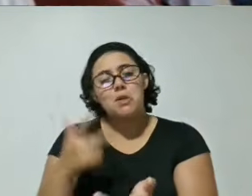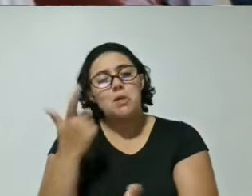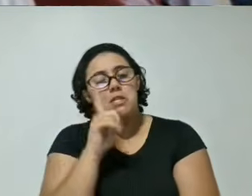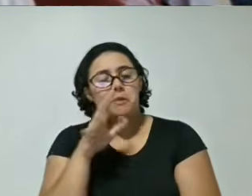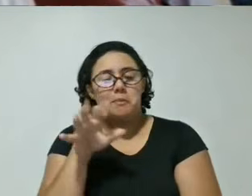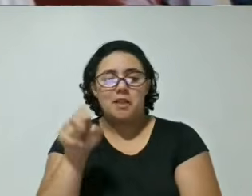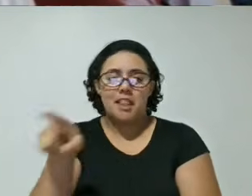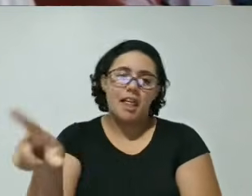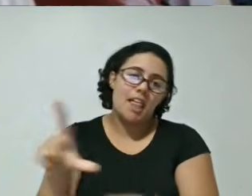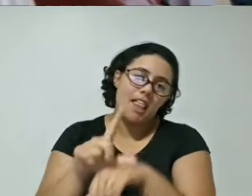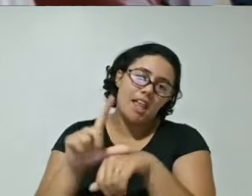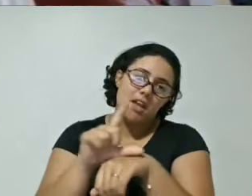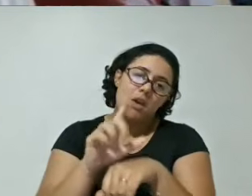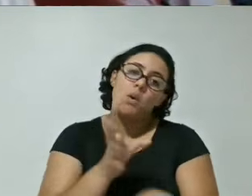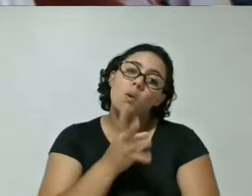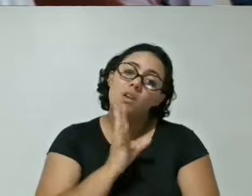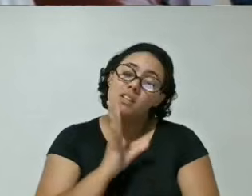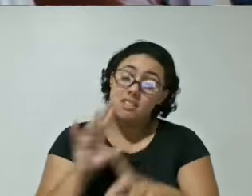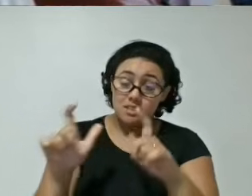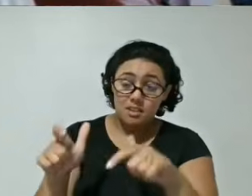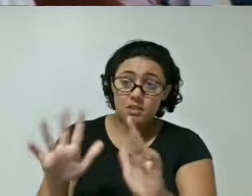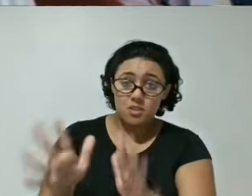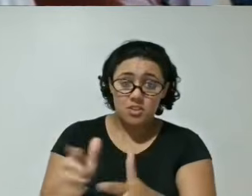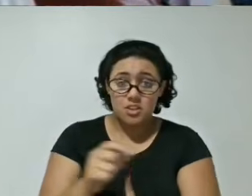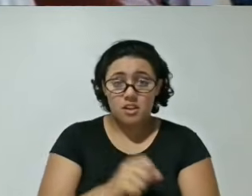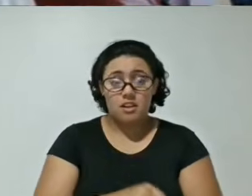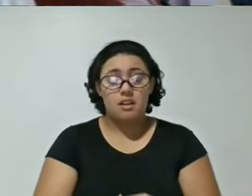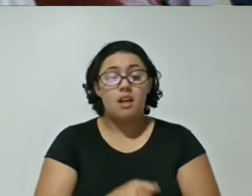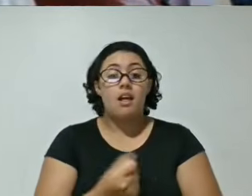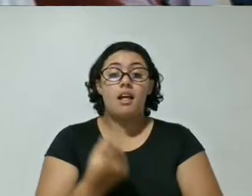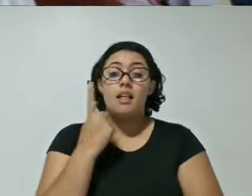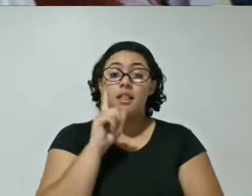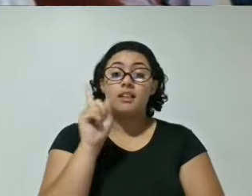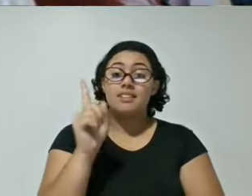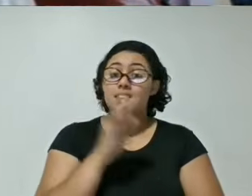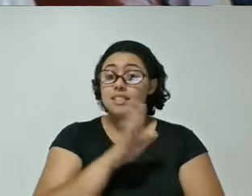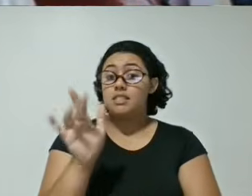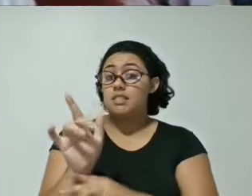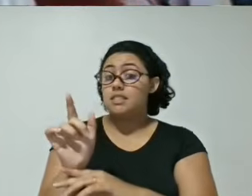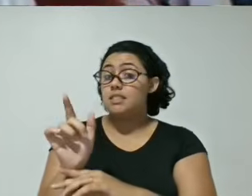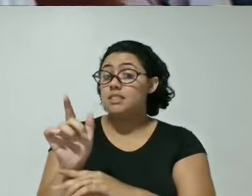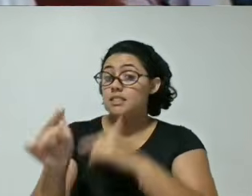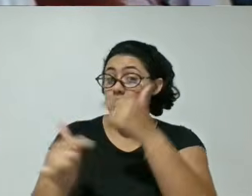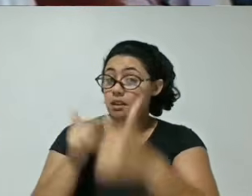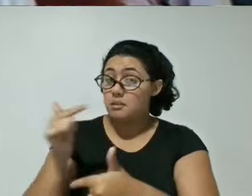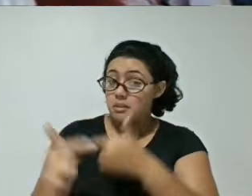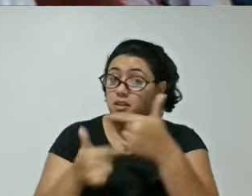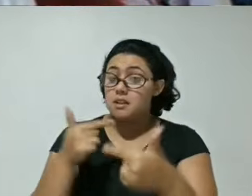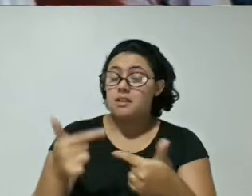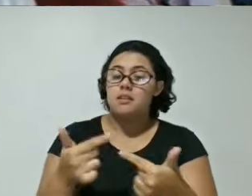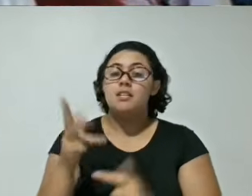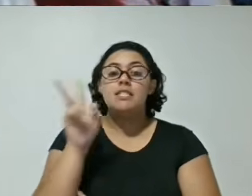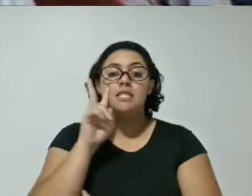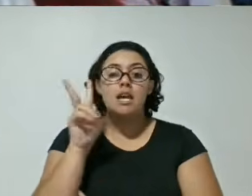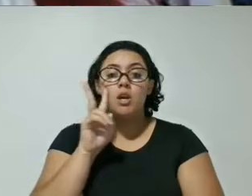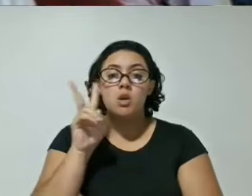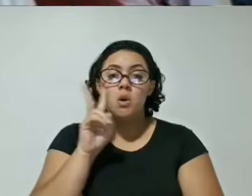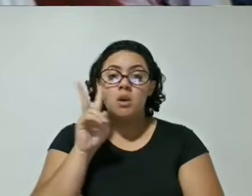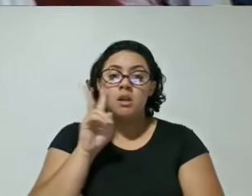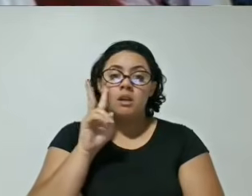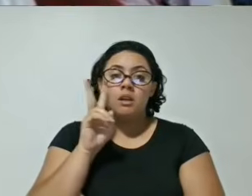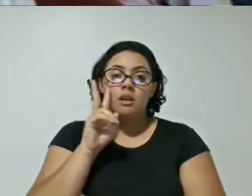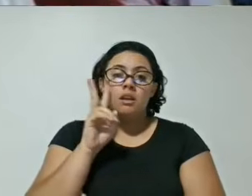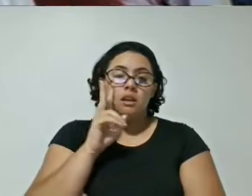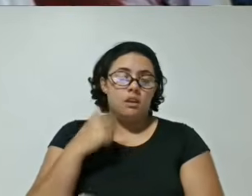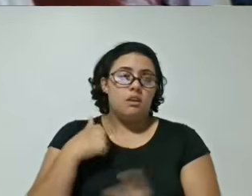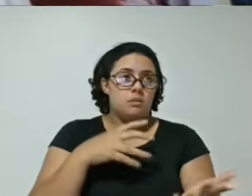conheci esse espaço maravilhoso. Né? E no dia de ir trabalhar, no dia né, na segunda-feira, eu tomei posse na sexta, na segunda-feira,